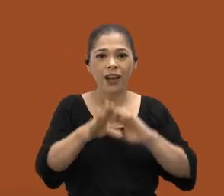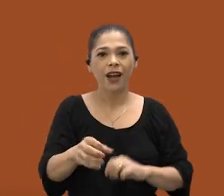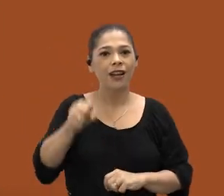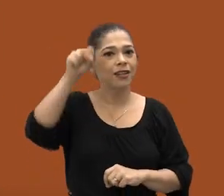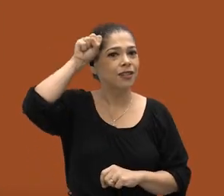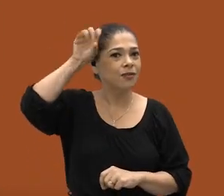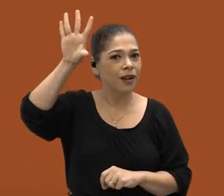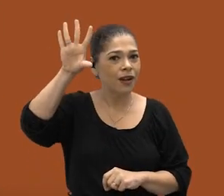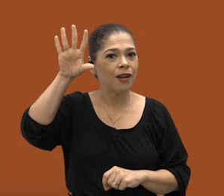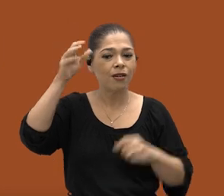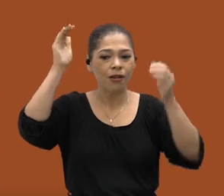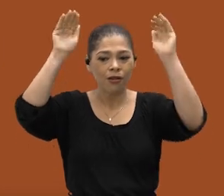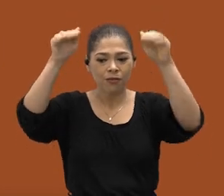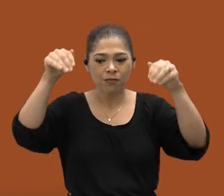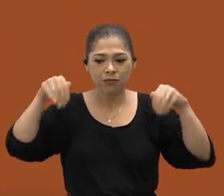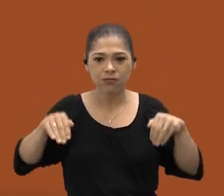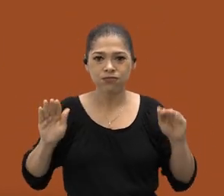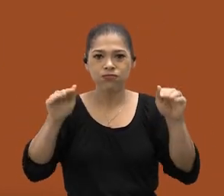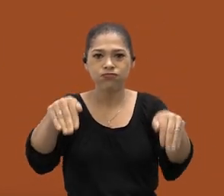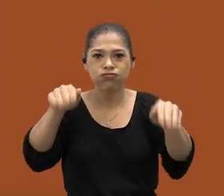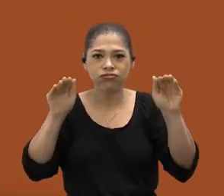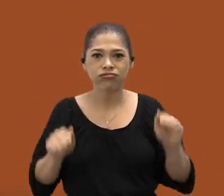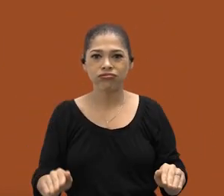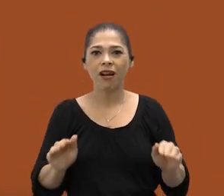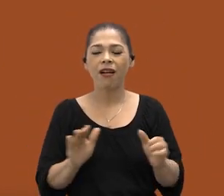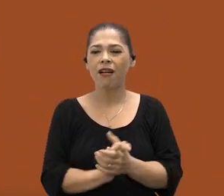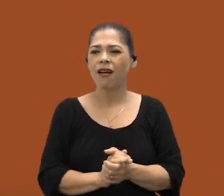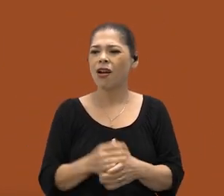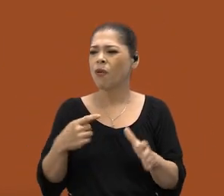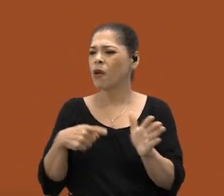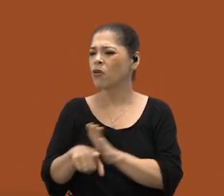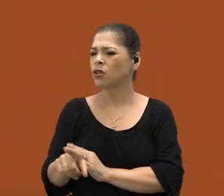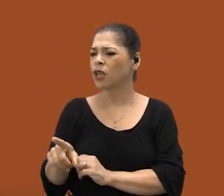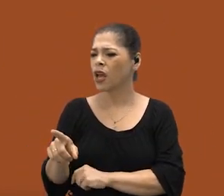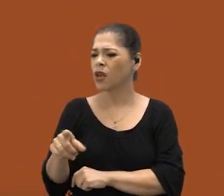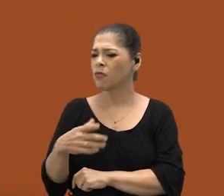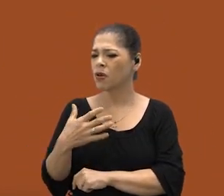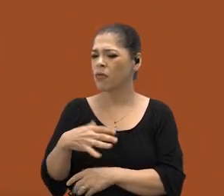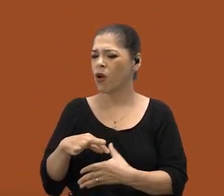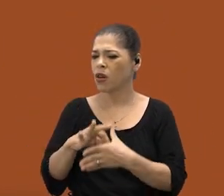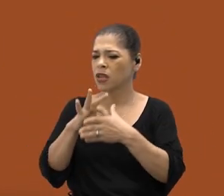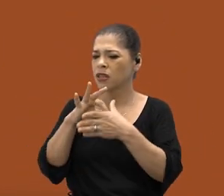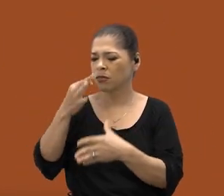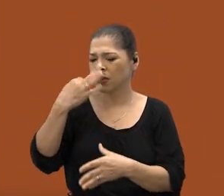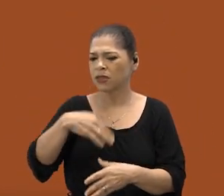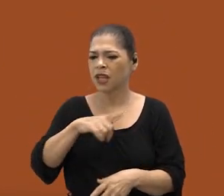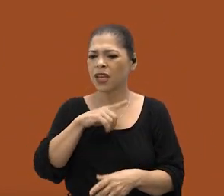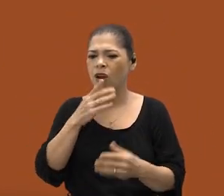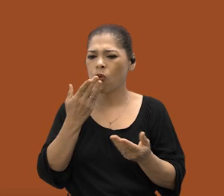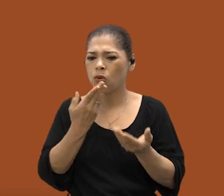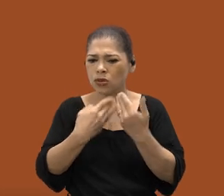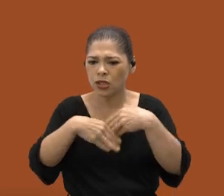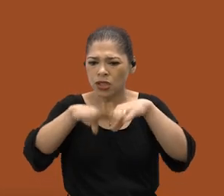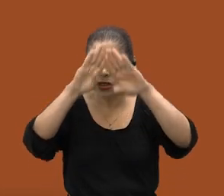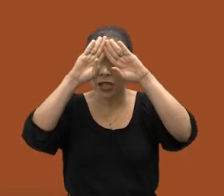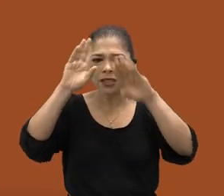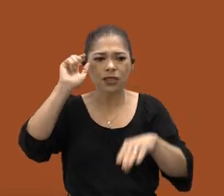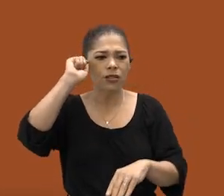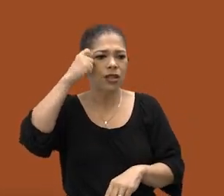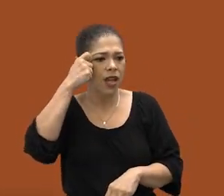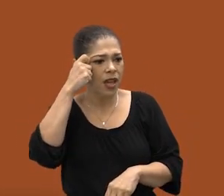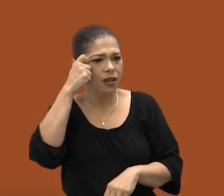Em algum momento eu perguntei para o meu orientador Poxa mas porque tem um orixás que são negros